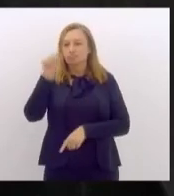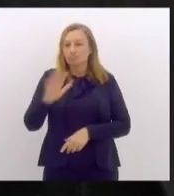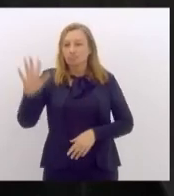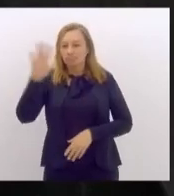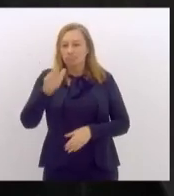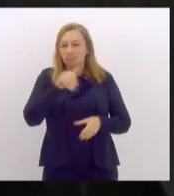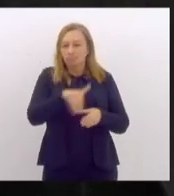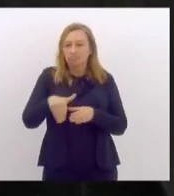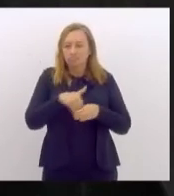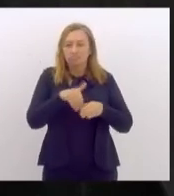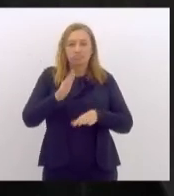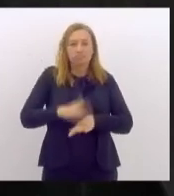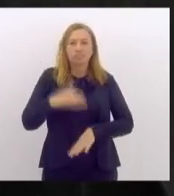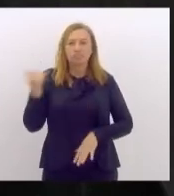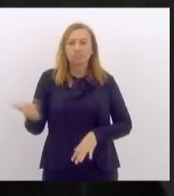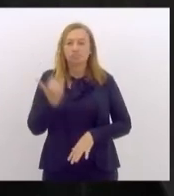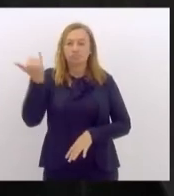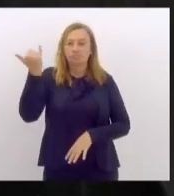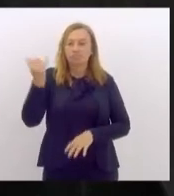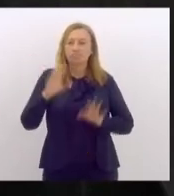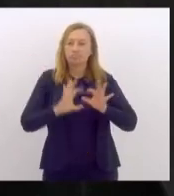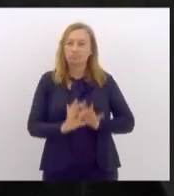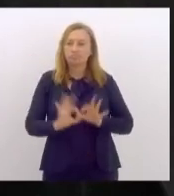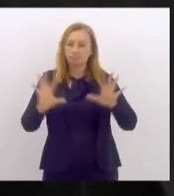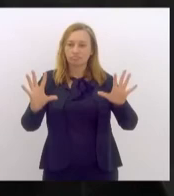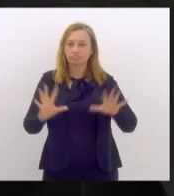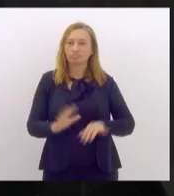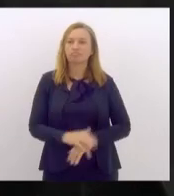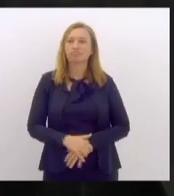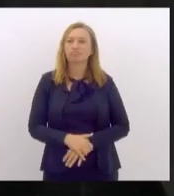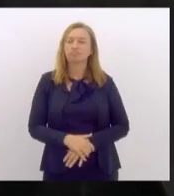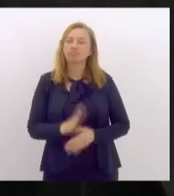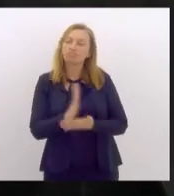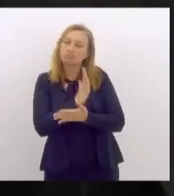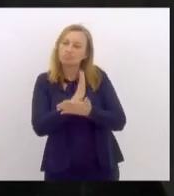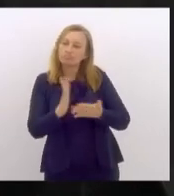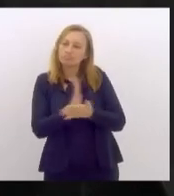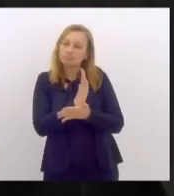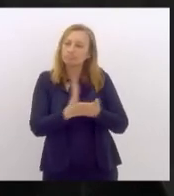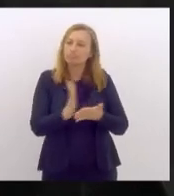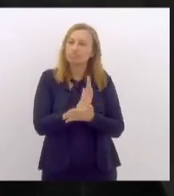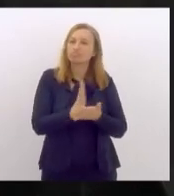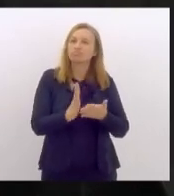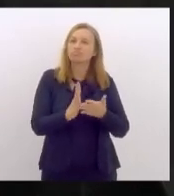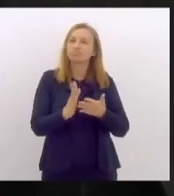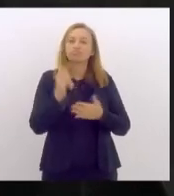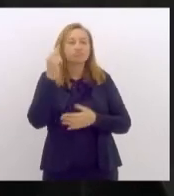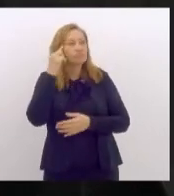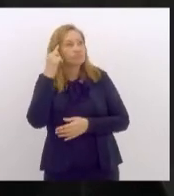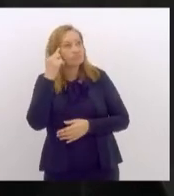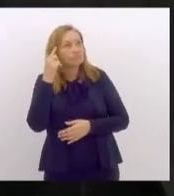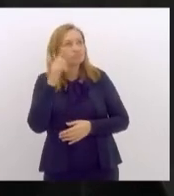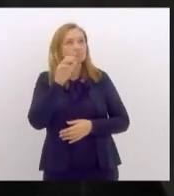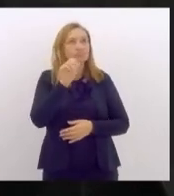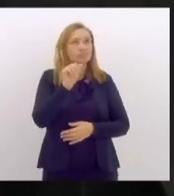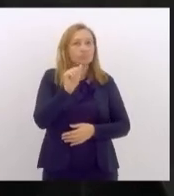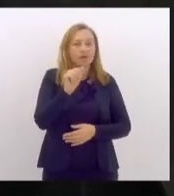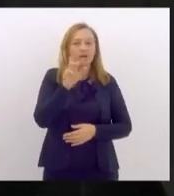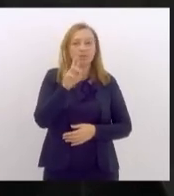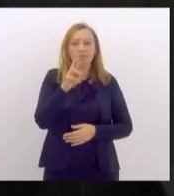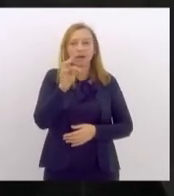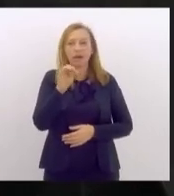a eleição mais importante da nossa democracia alguns trazem A reflexão sobre barbárie